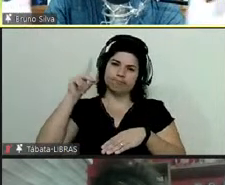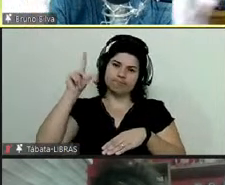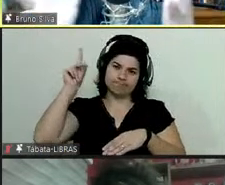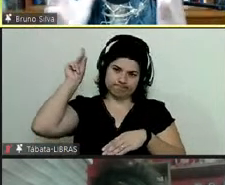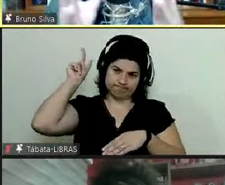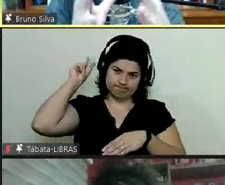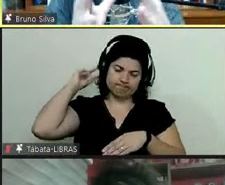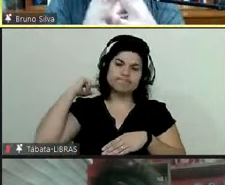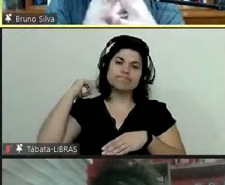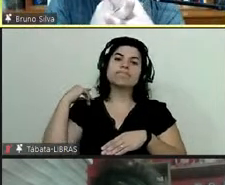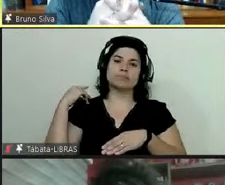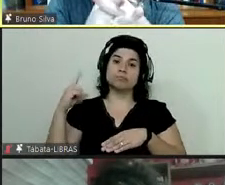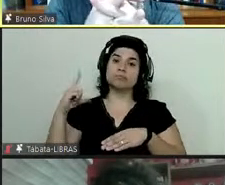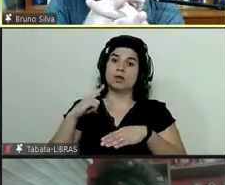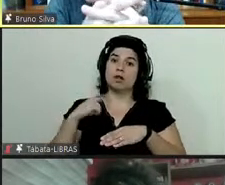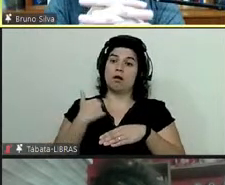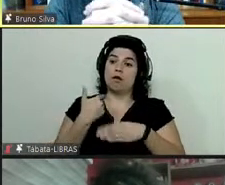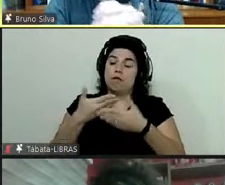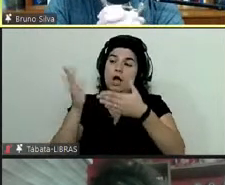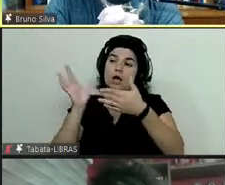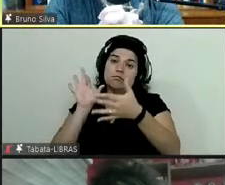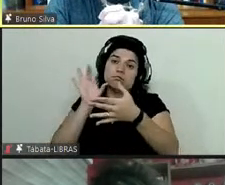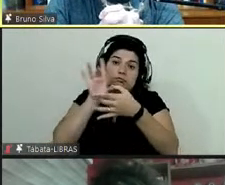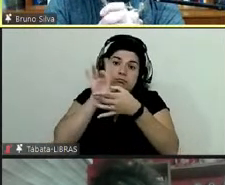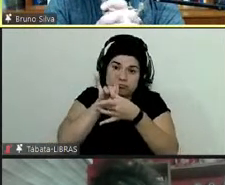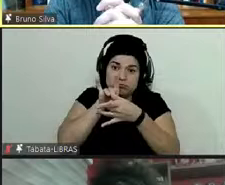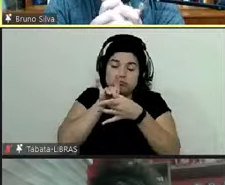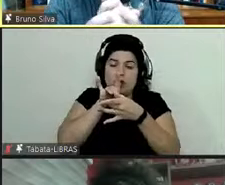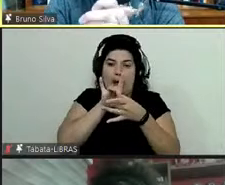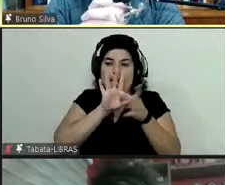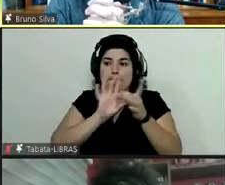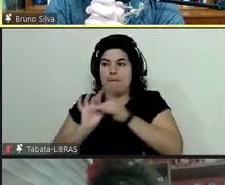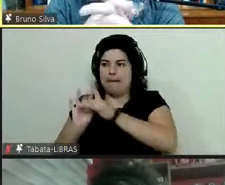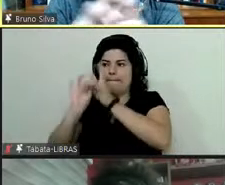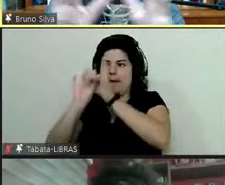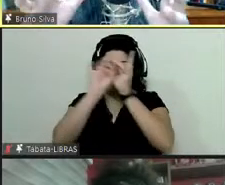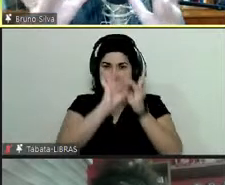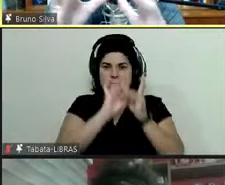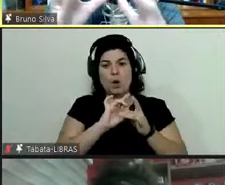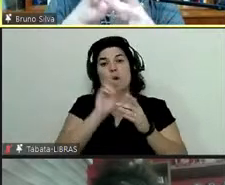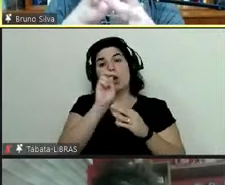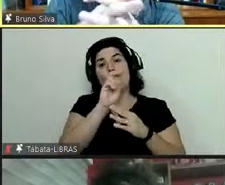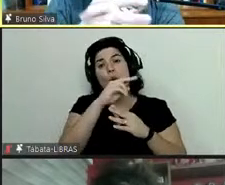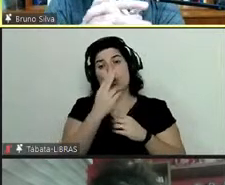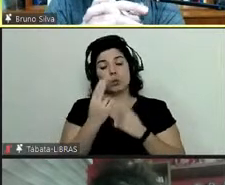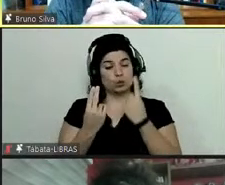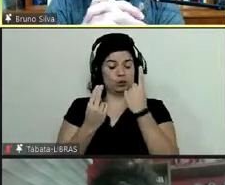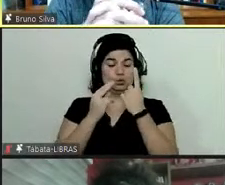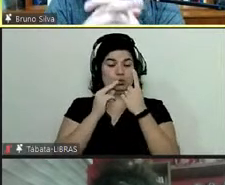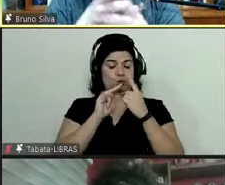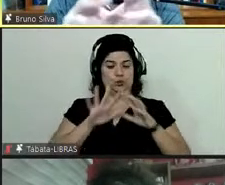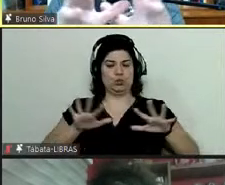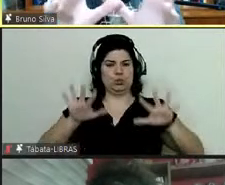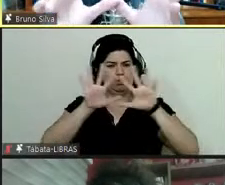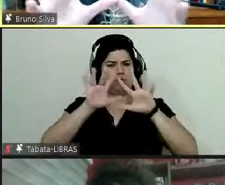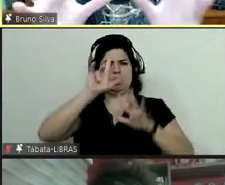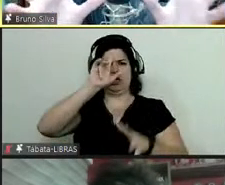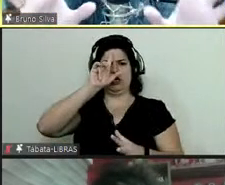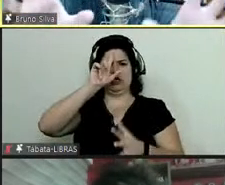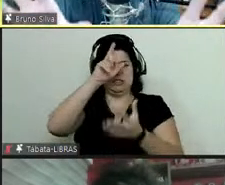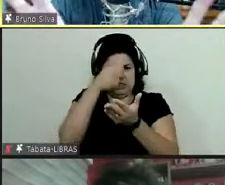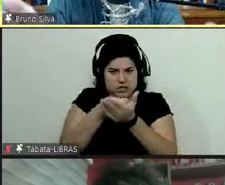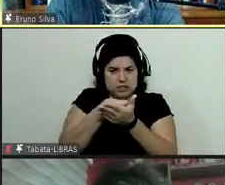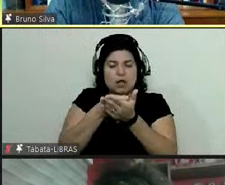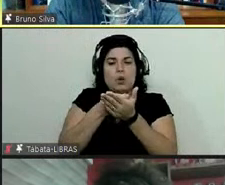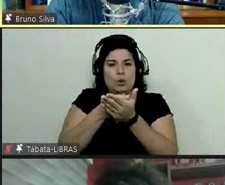e que resolvem se juntar não todo ou mesmo de um todo que existia que decide